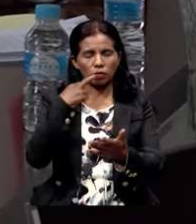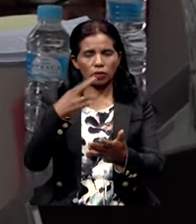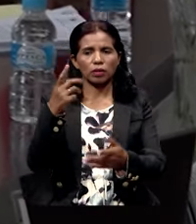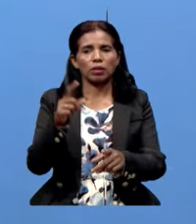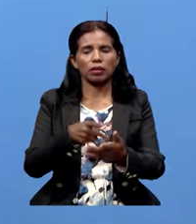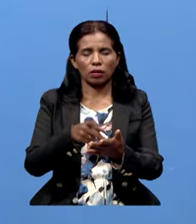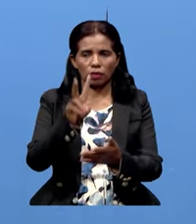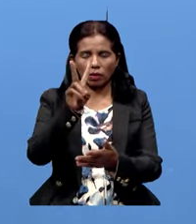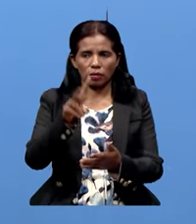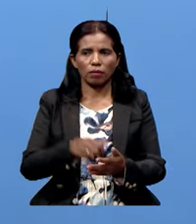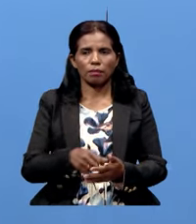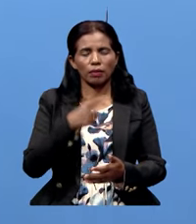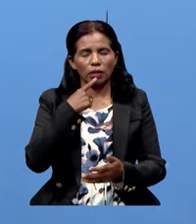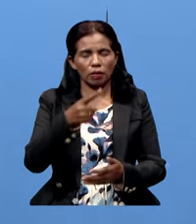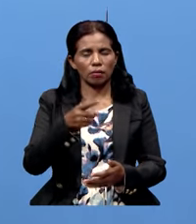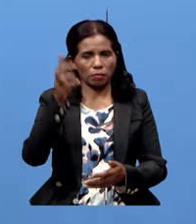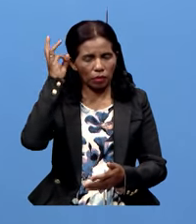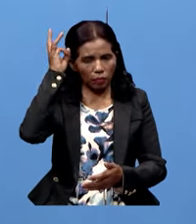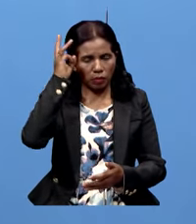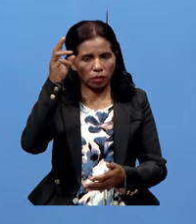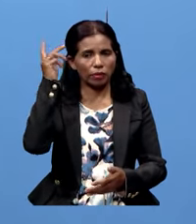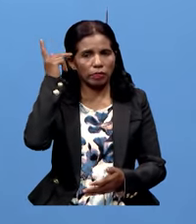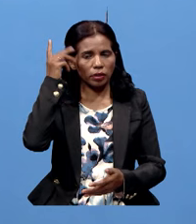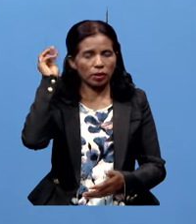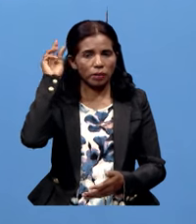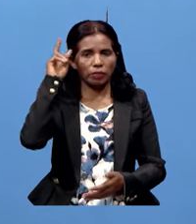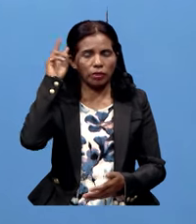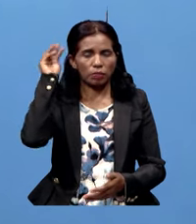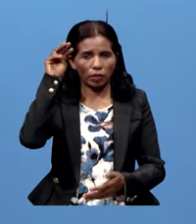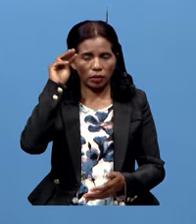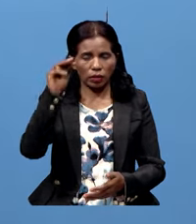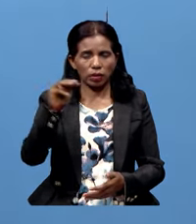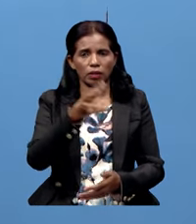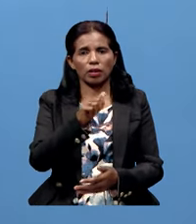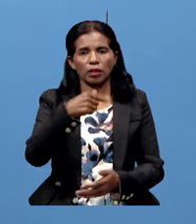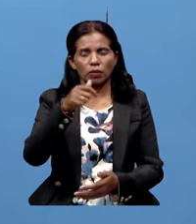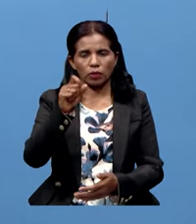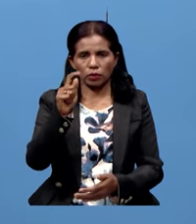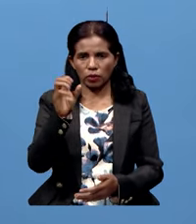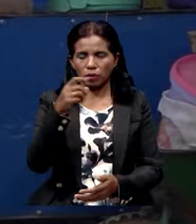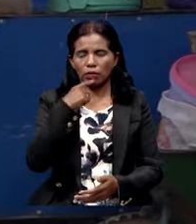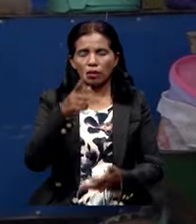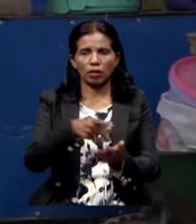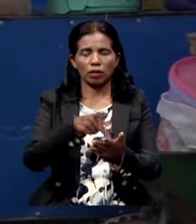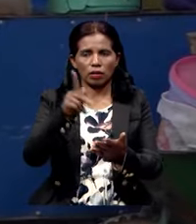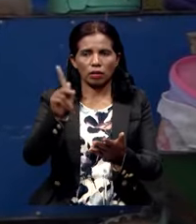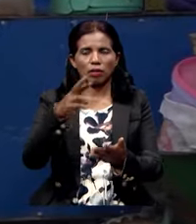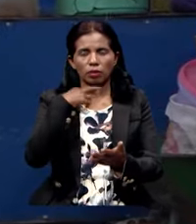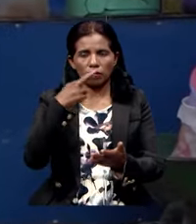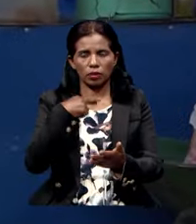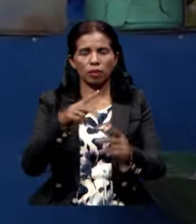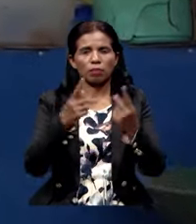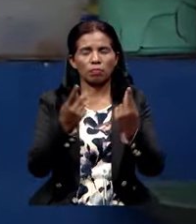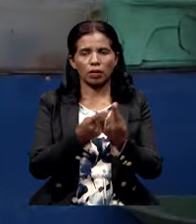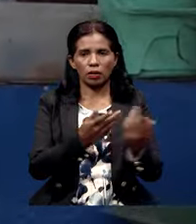work. Hatamba preocupación ne viceministro comercio no industria, Augusto Junior Trindade hateten, pagamento subsidio FOS ba empresa